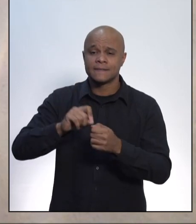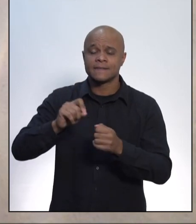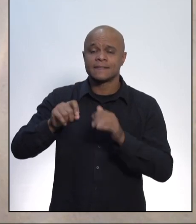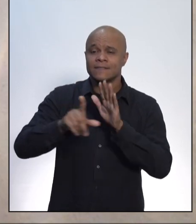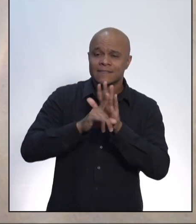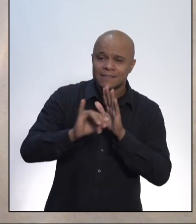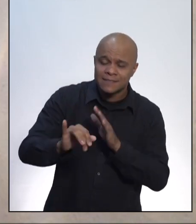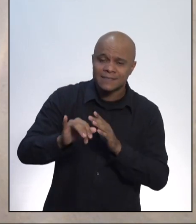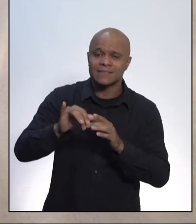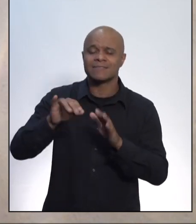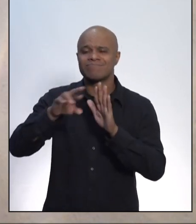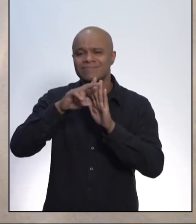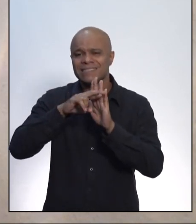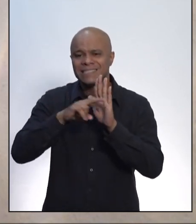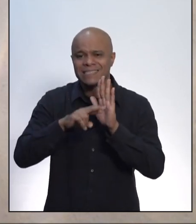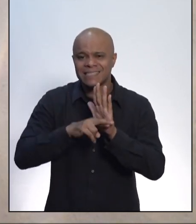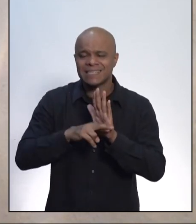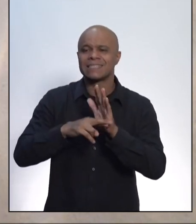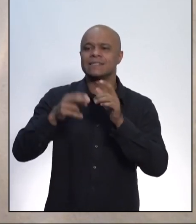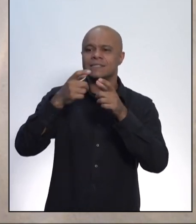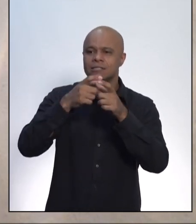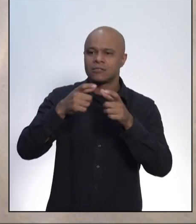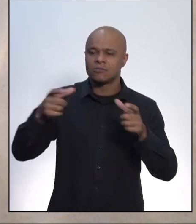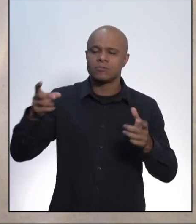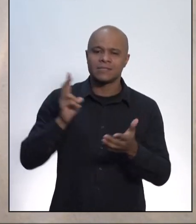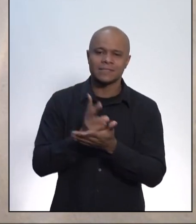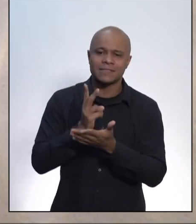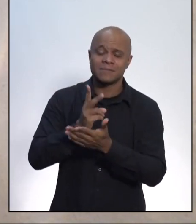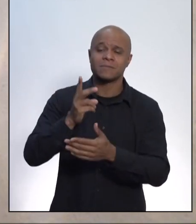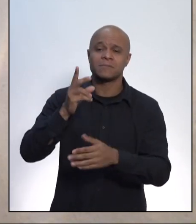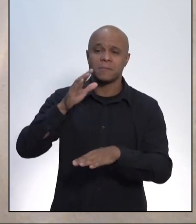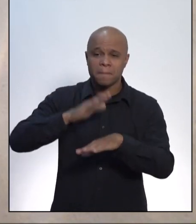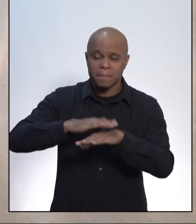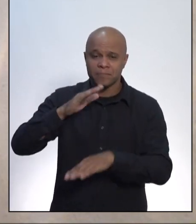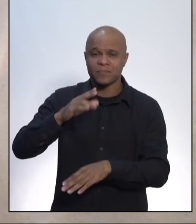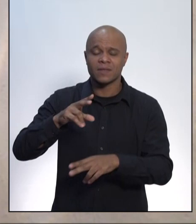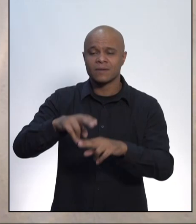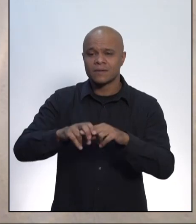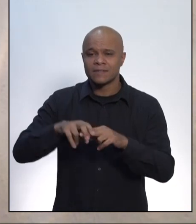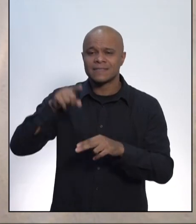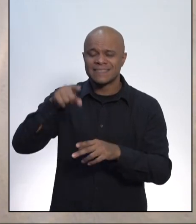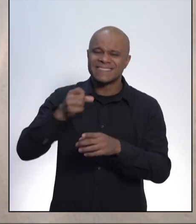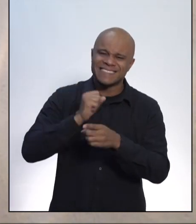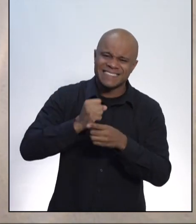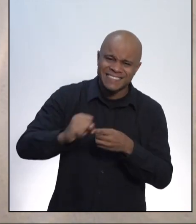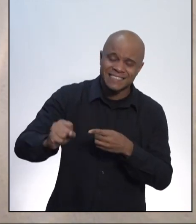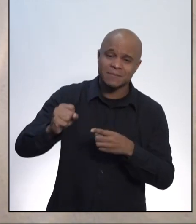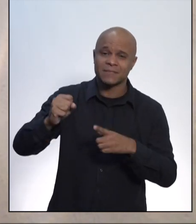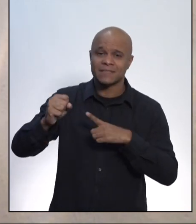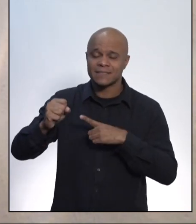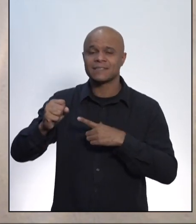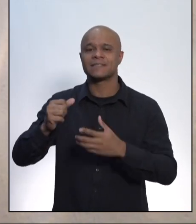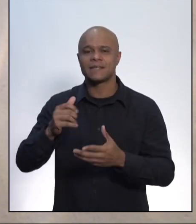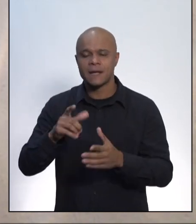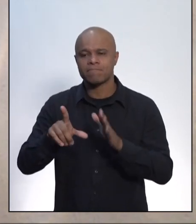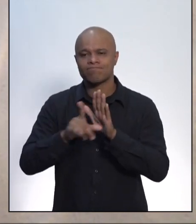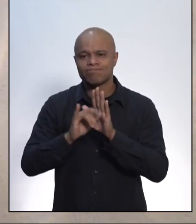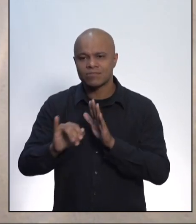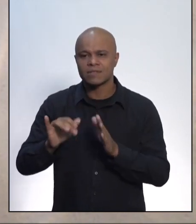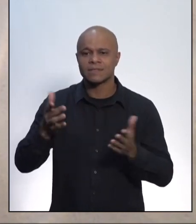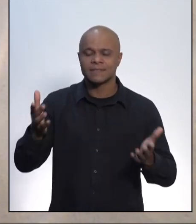burocracia, tá? Então, por conta do próprio sistema, existe essa burocracia,